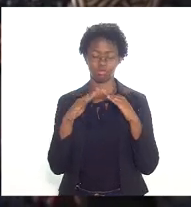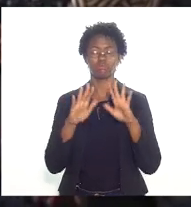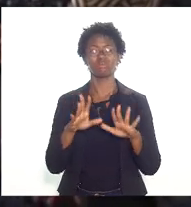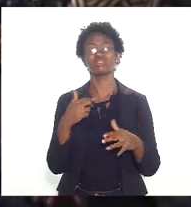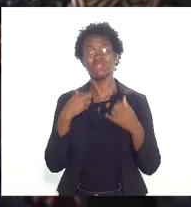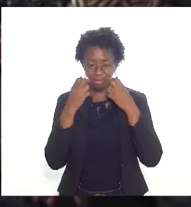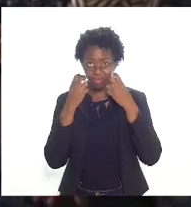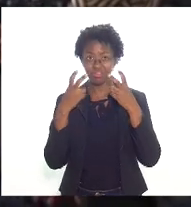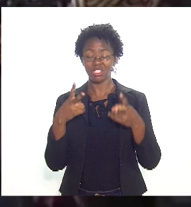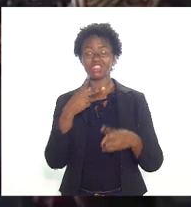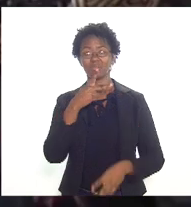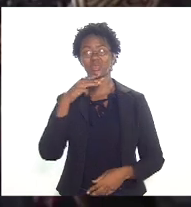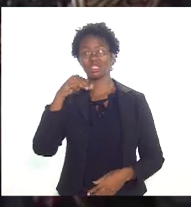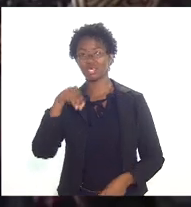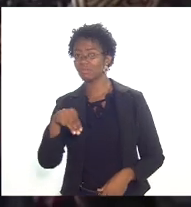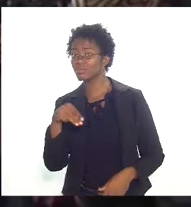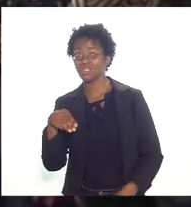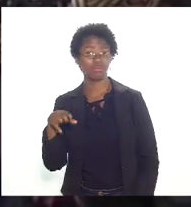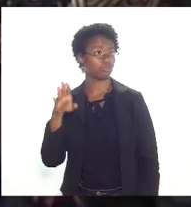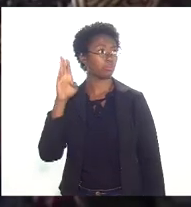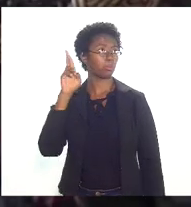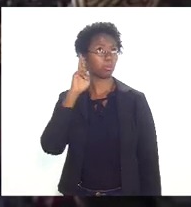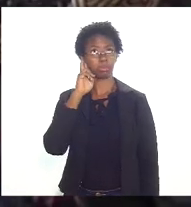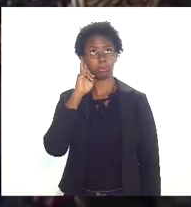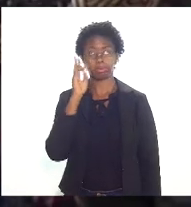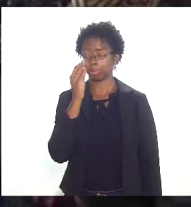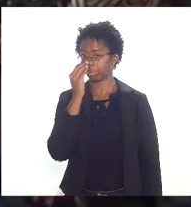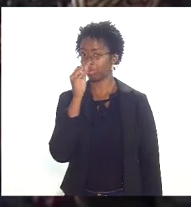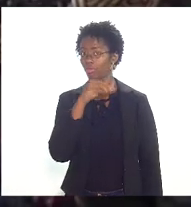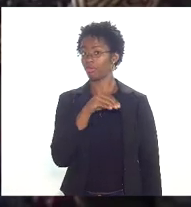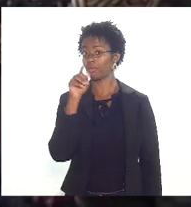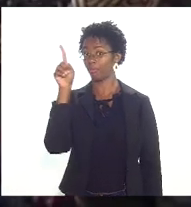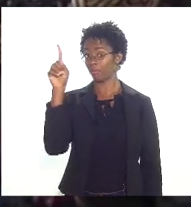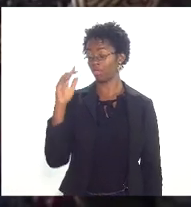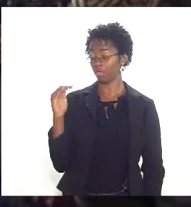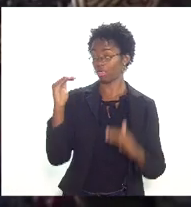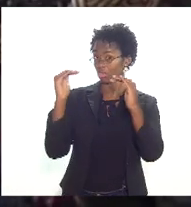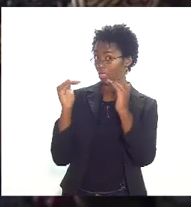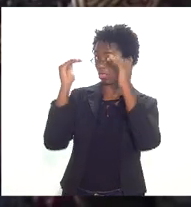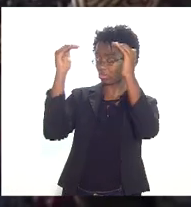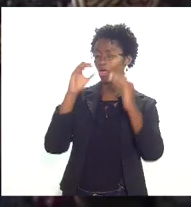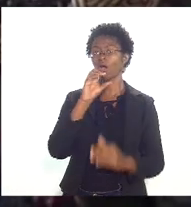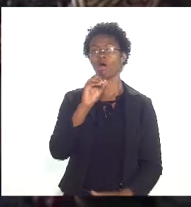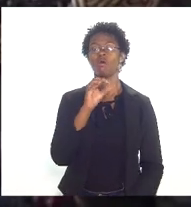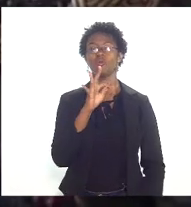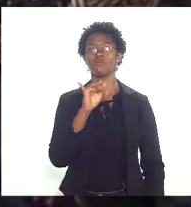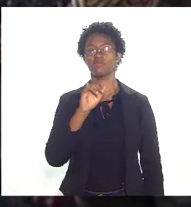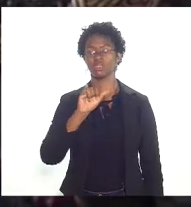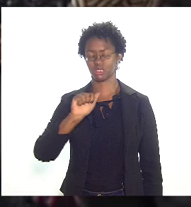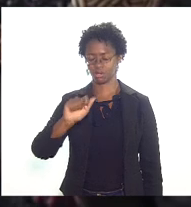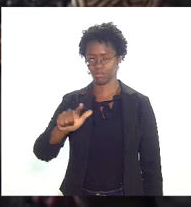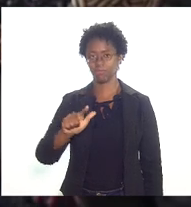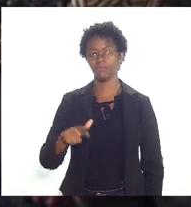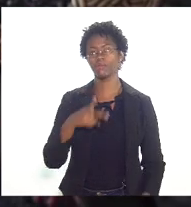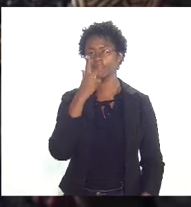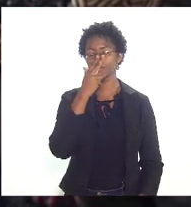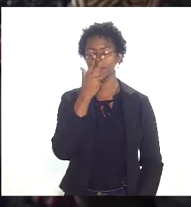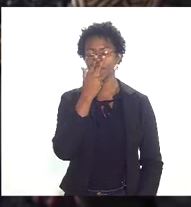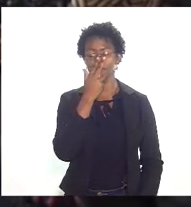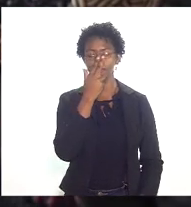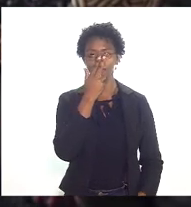a polícia militar não houve os outros oficiais e aí acaba tendo ali no um funil que no